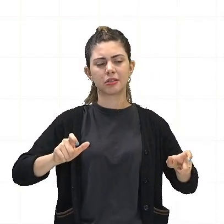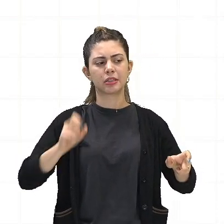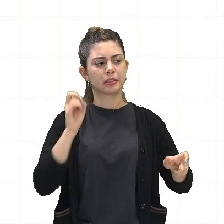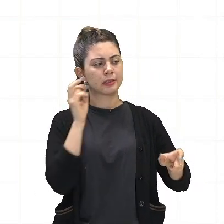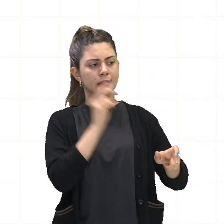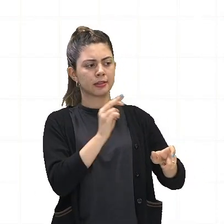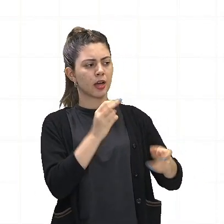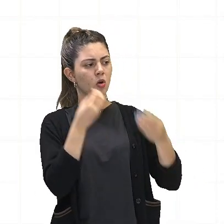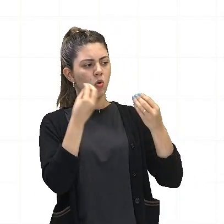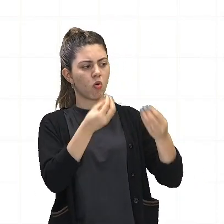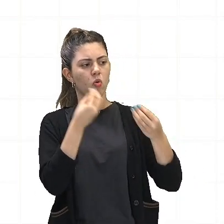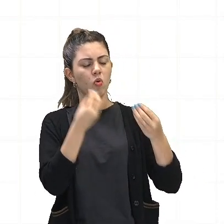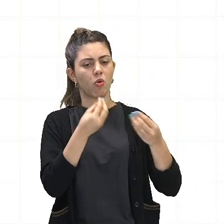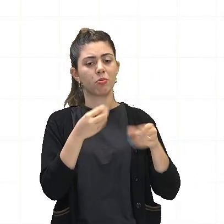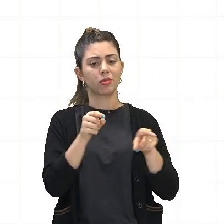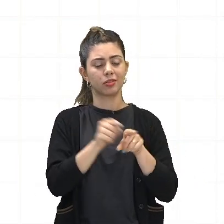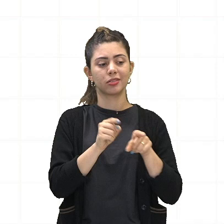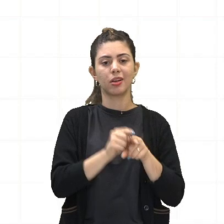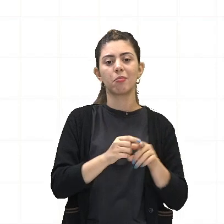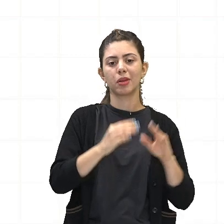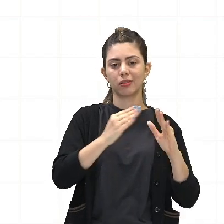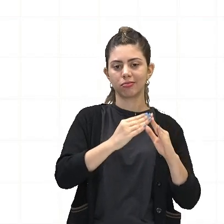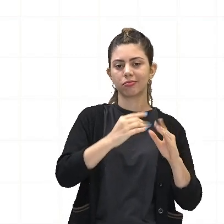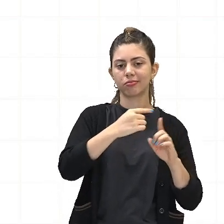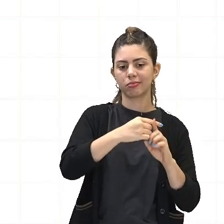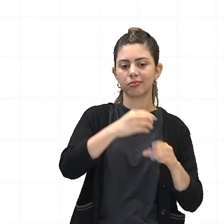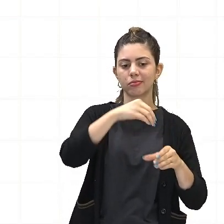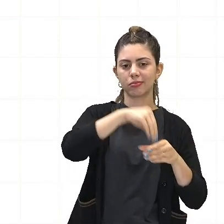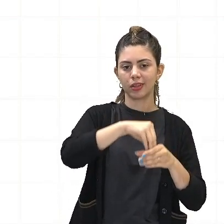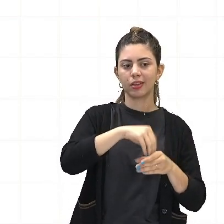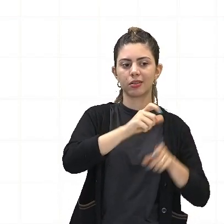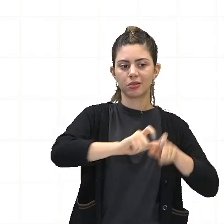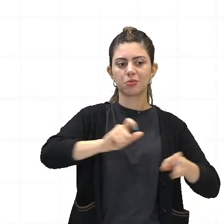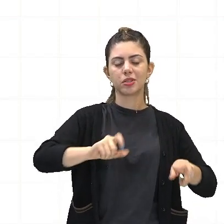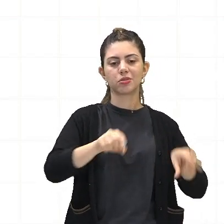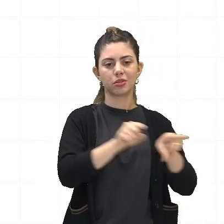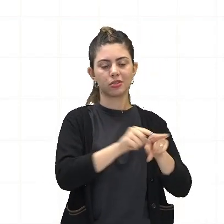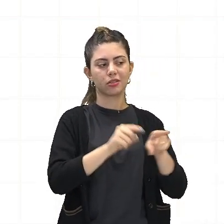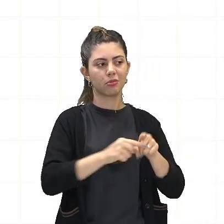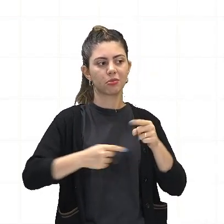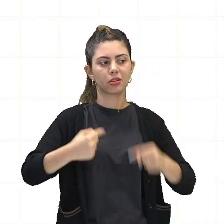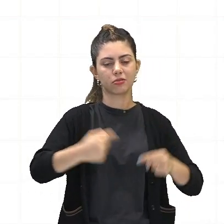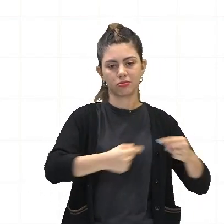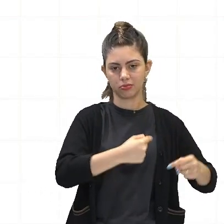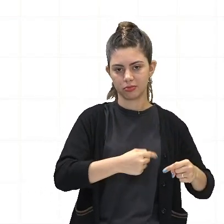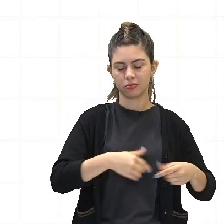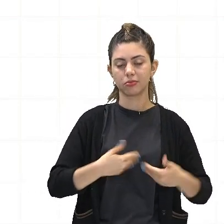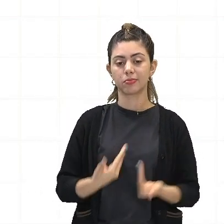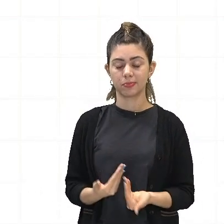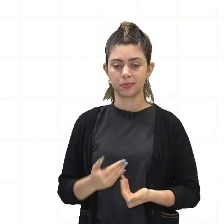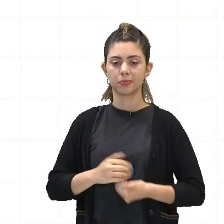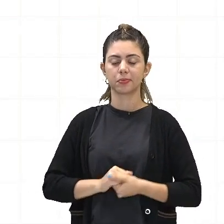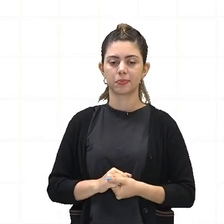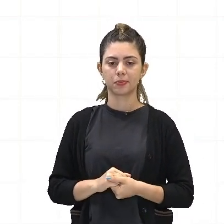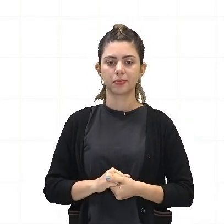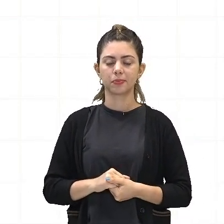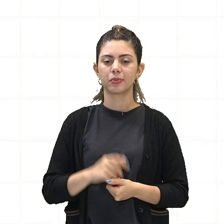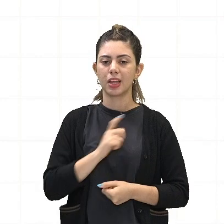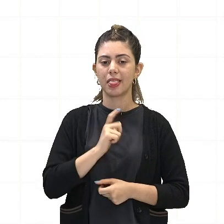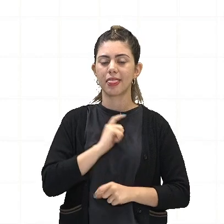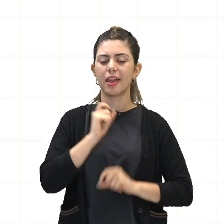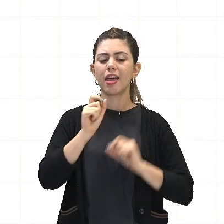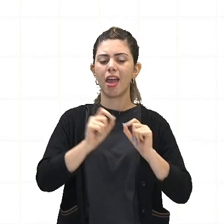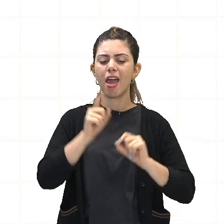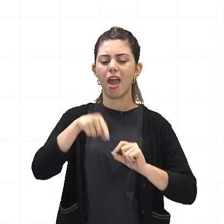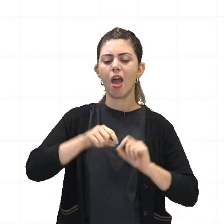a corrupção eclesiástica. Muitos membros do clero foram acusados de corrupção moral e